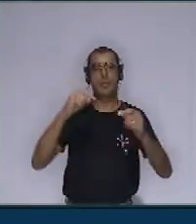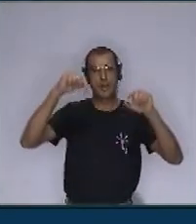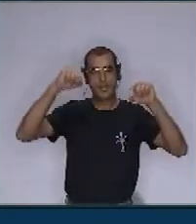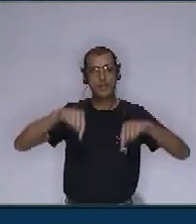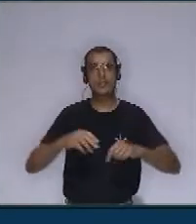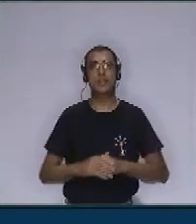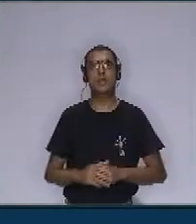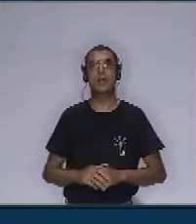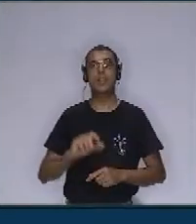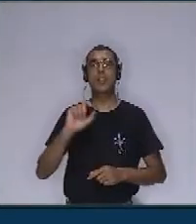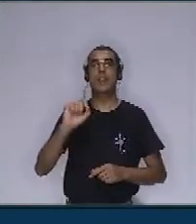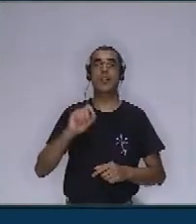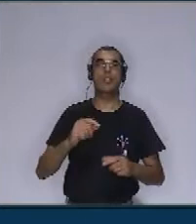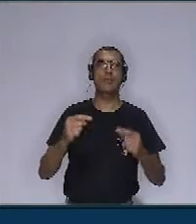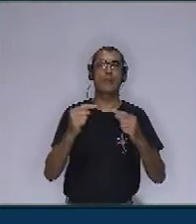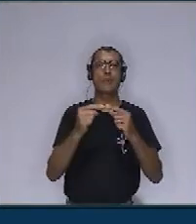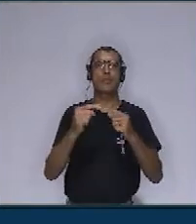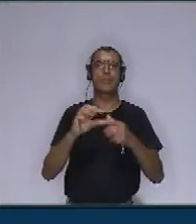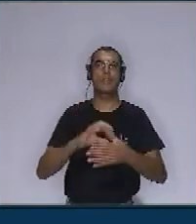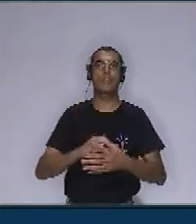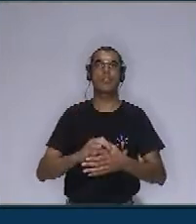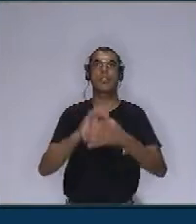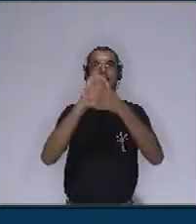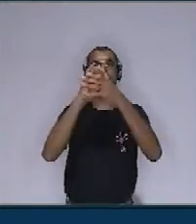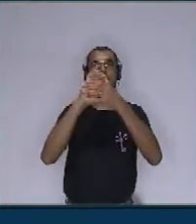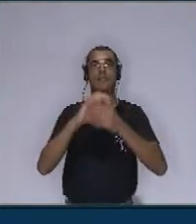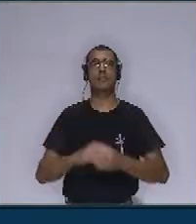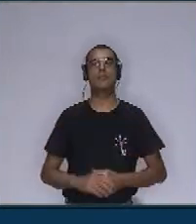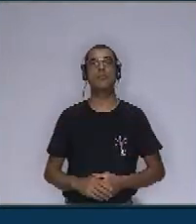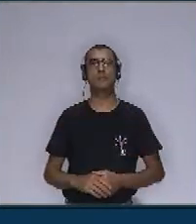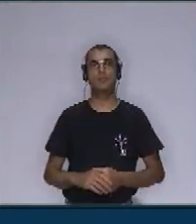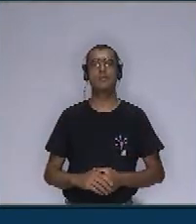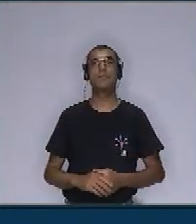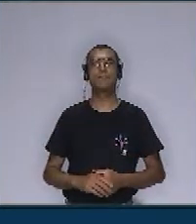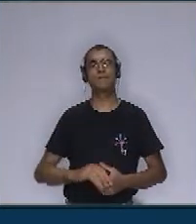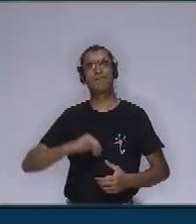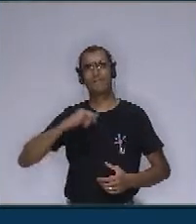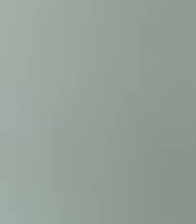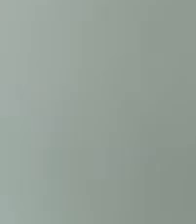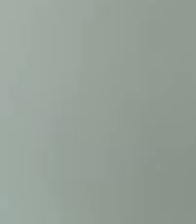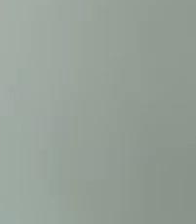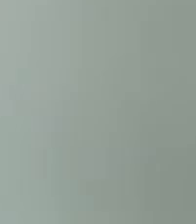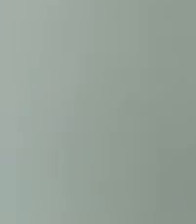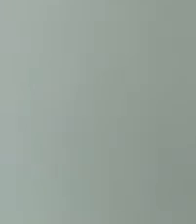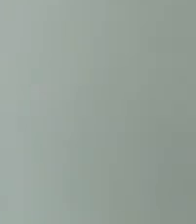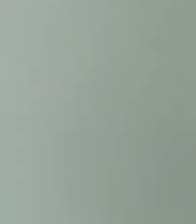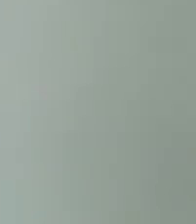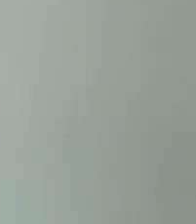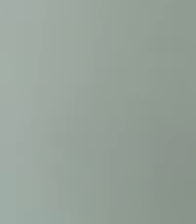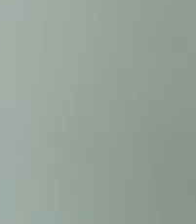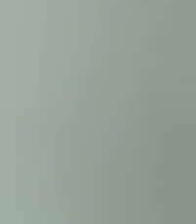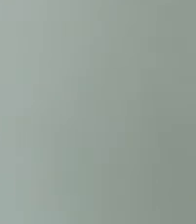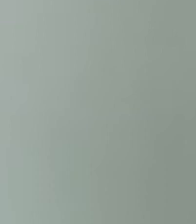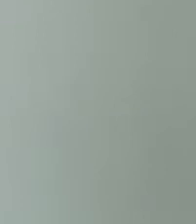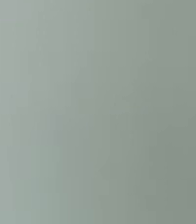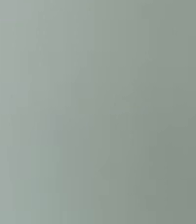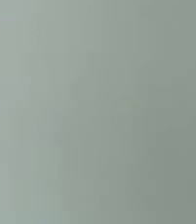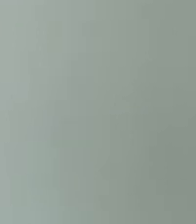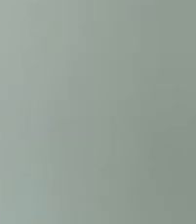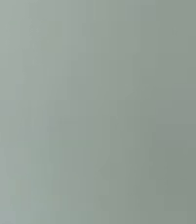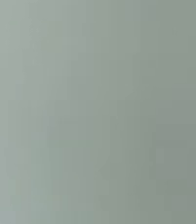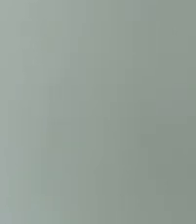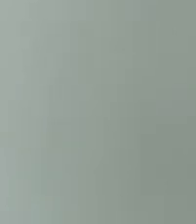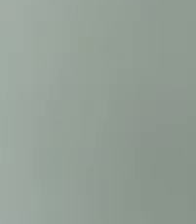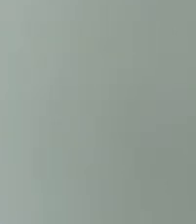é a questão da liderança, né? Faz muita diferença liderança. Quero dizer que estou muito feliz em poder participar desse evento.